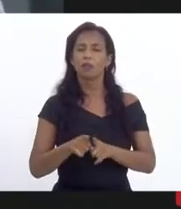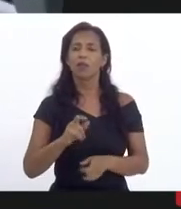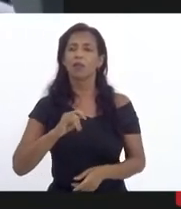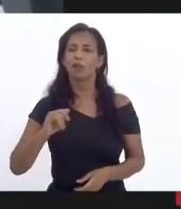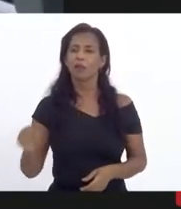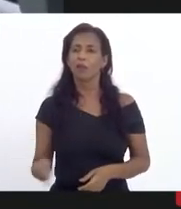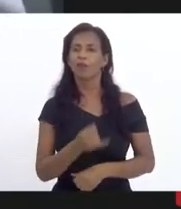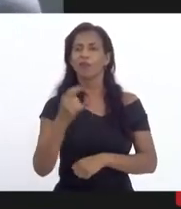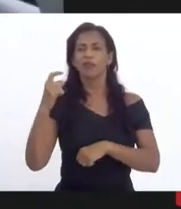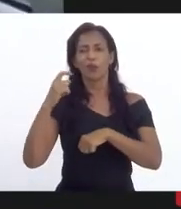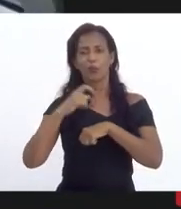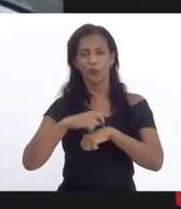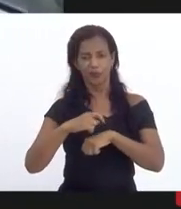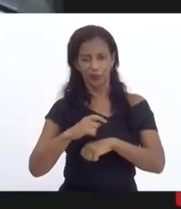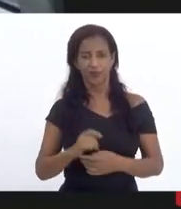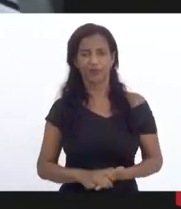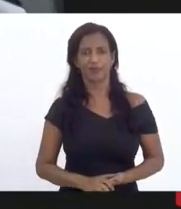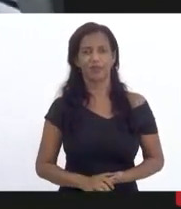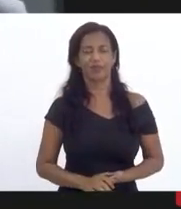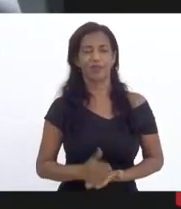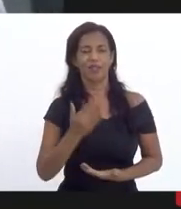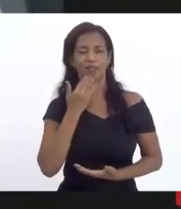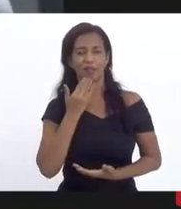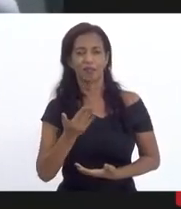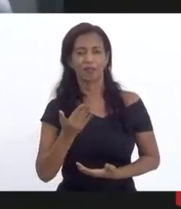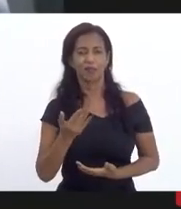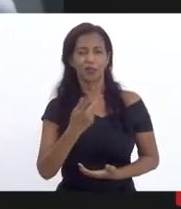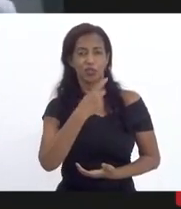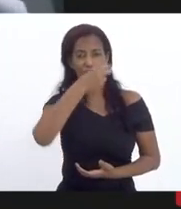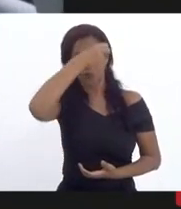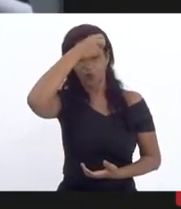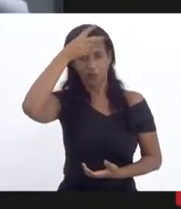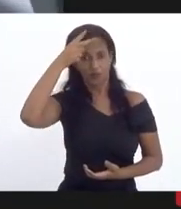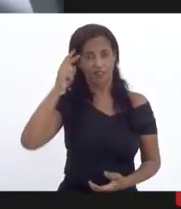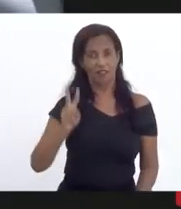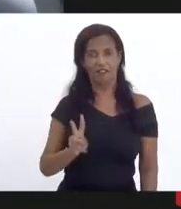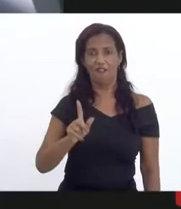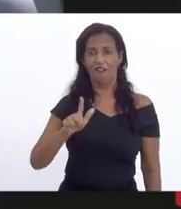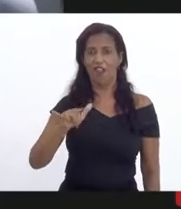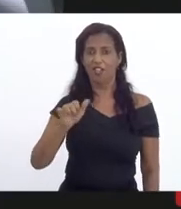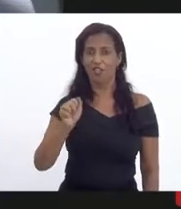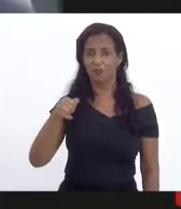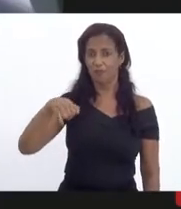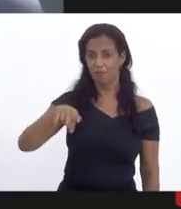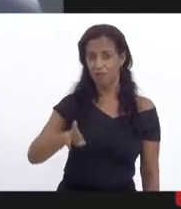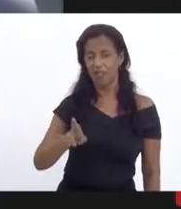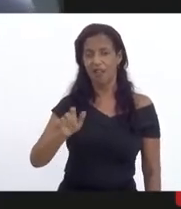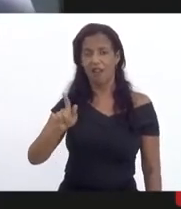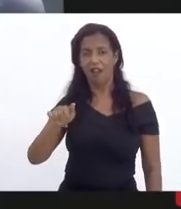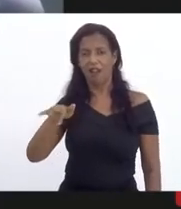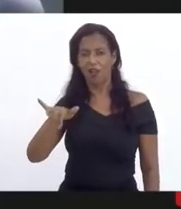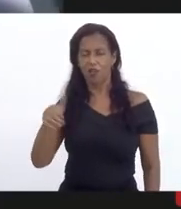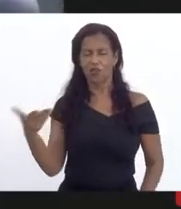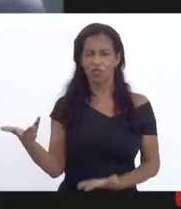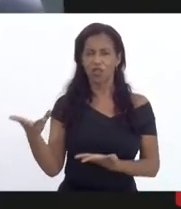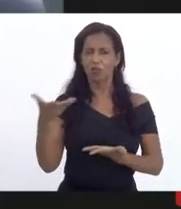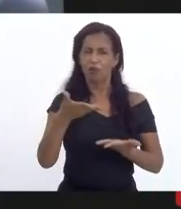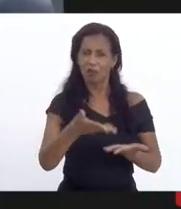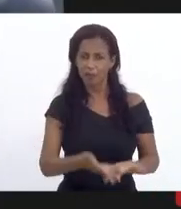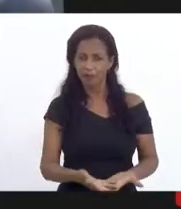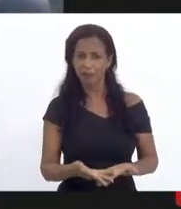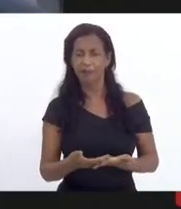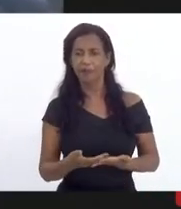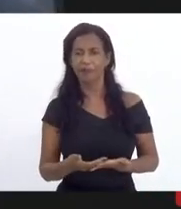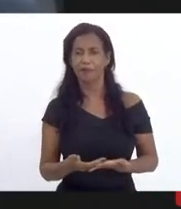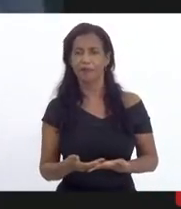aproveitar o momento, deputado, e pedir ao nosso prefeito Vladimir Garotinho que mande